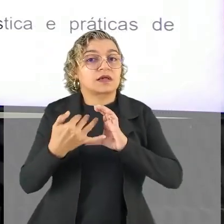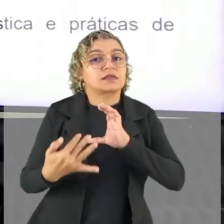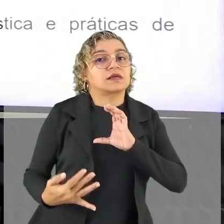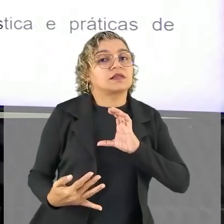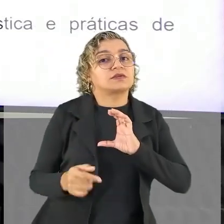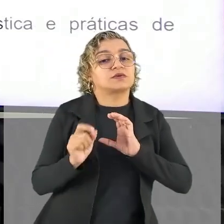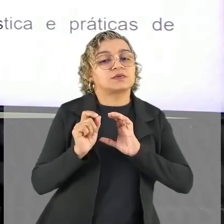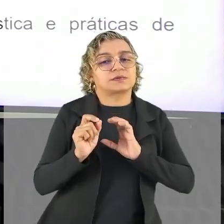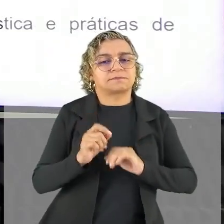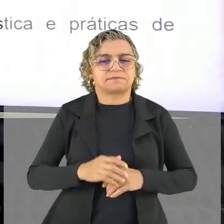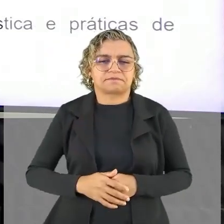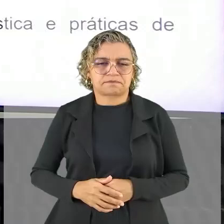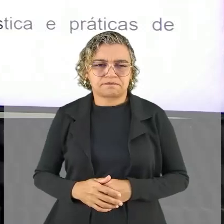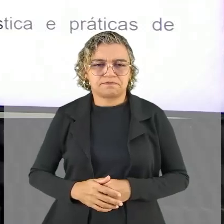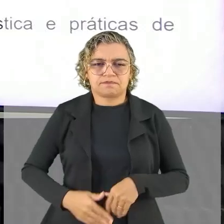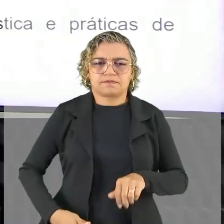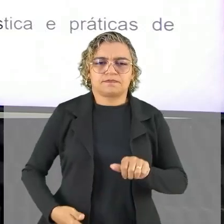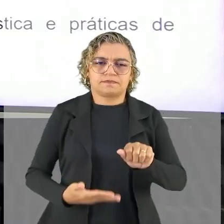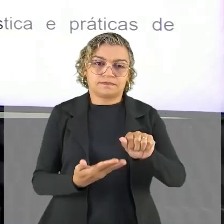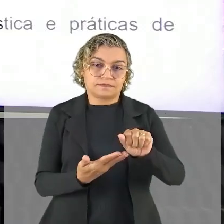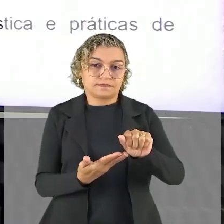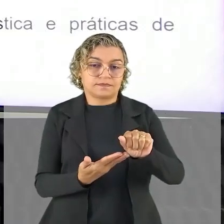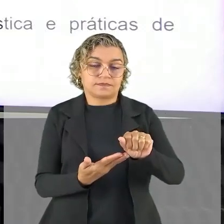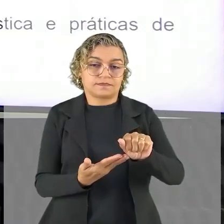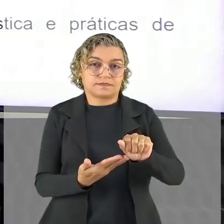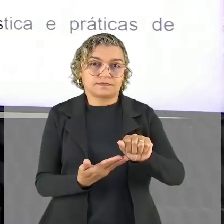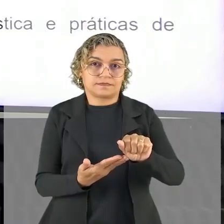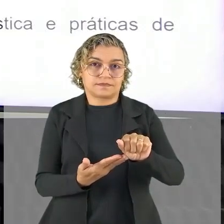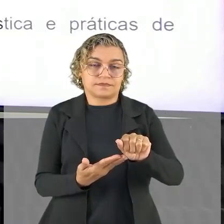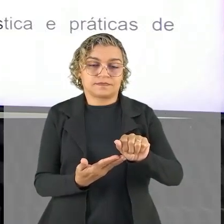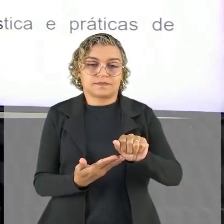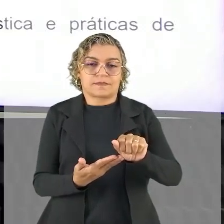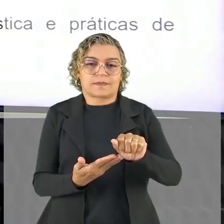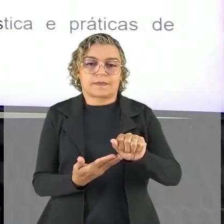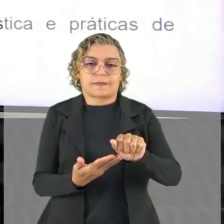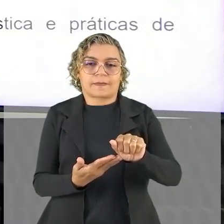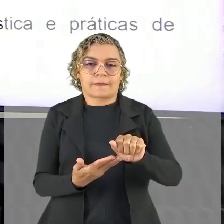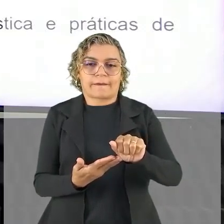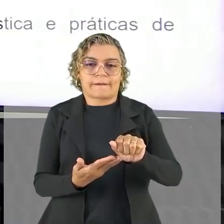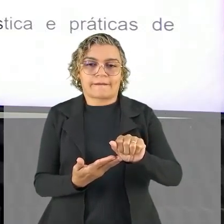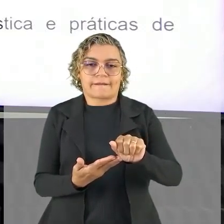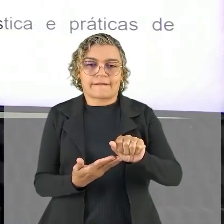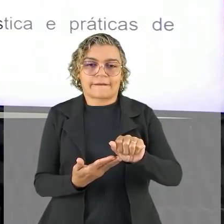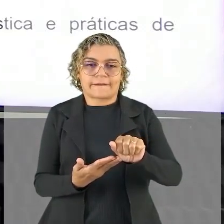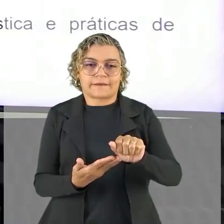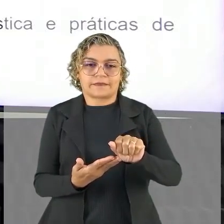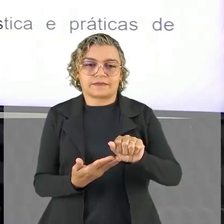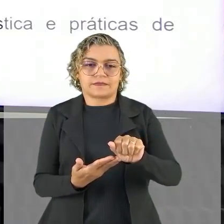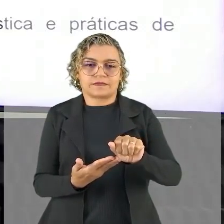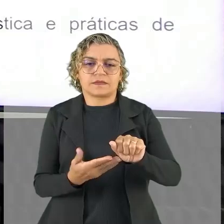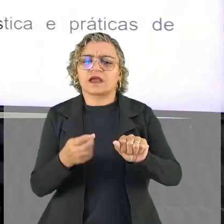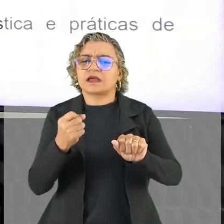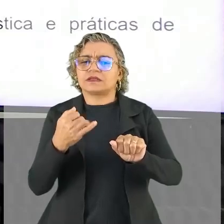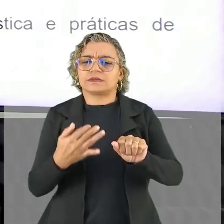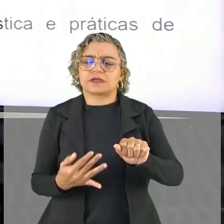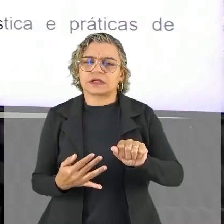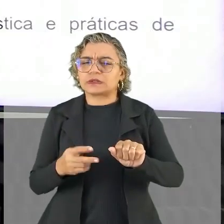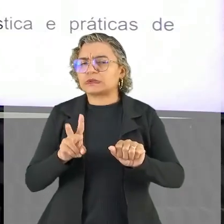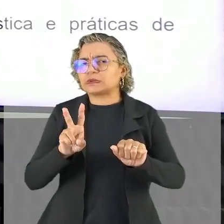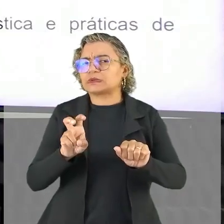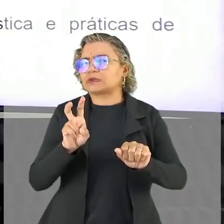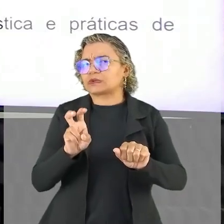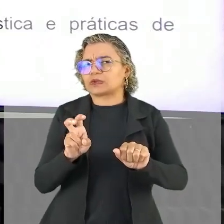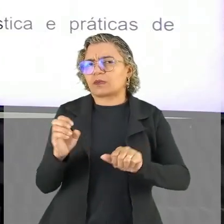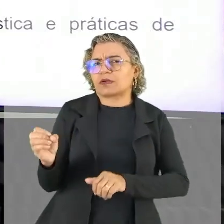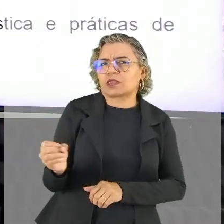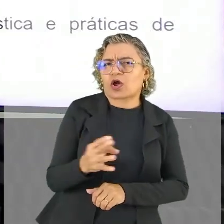quê? Letra A. Aproximação entre inovação e saberes antigos, né? Não está falando sobre inovação, né?